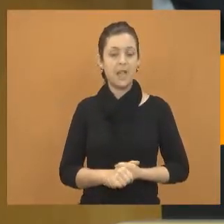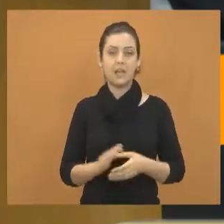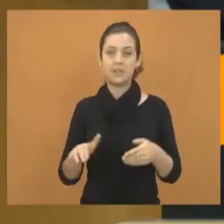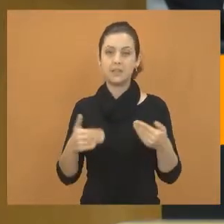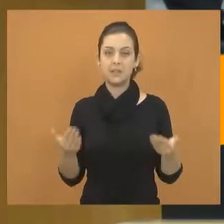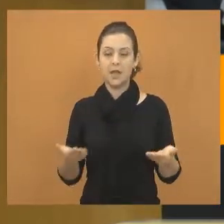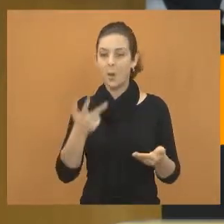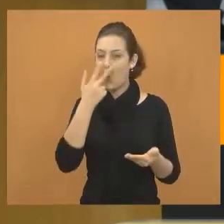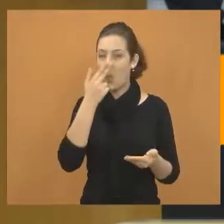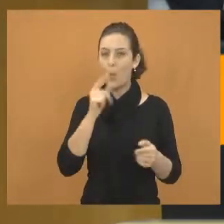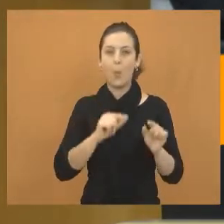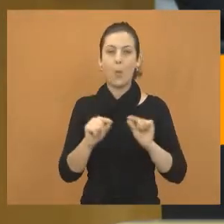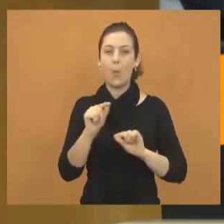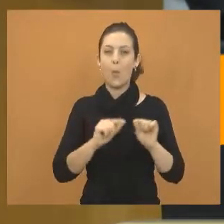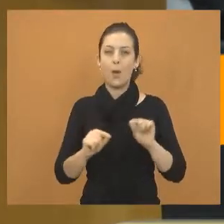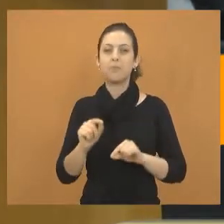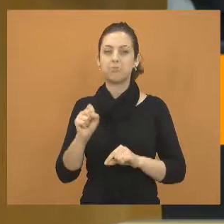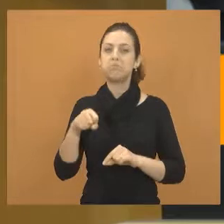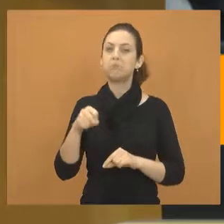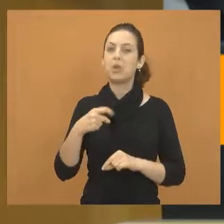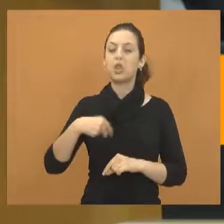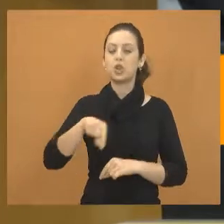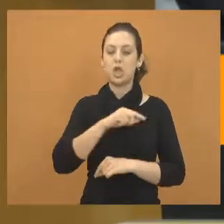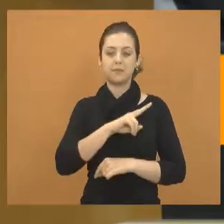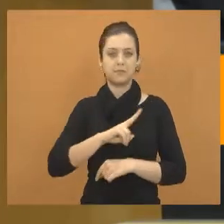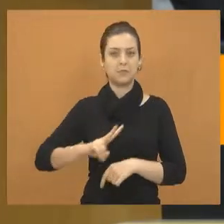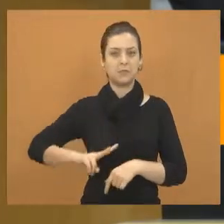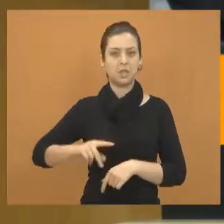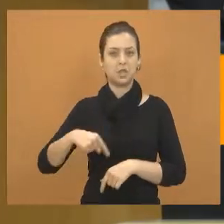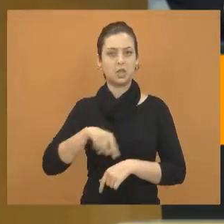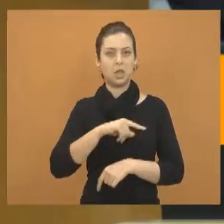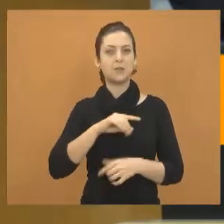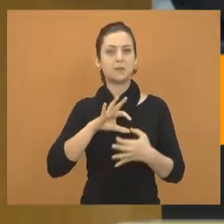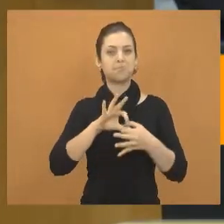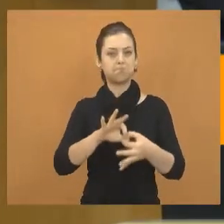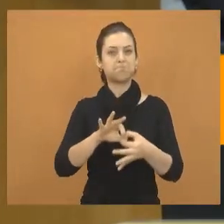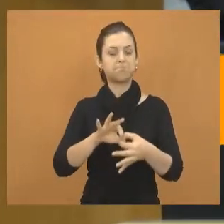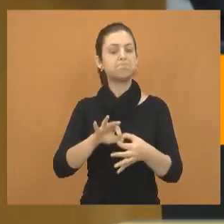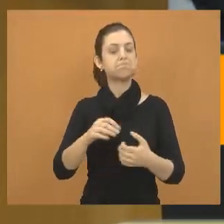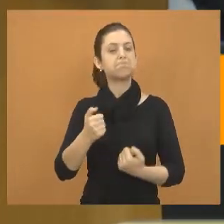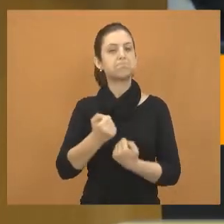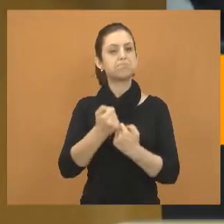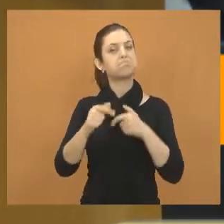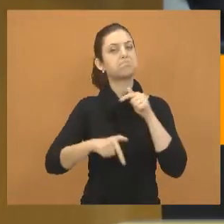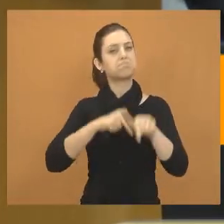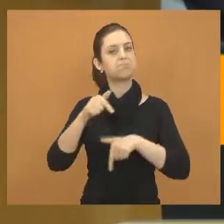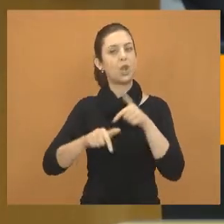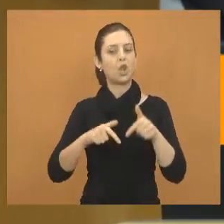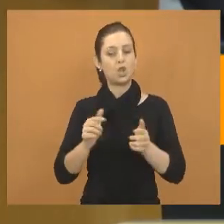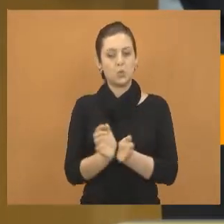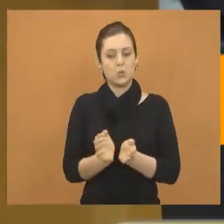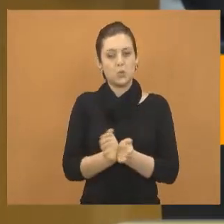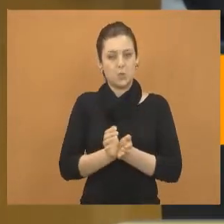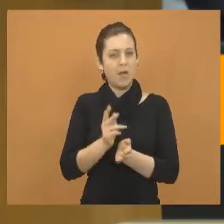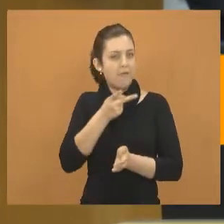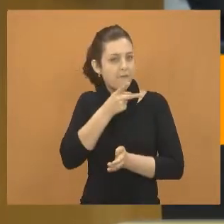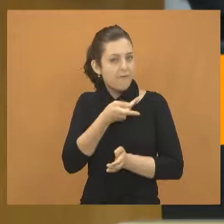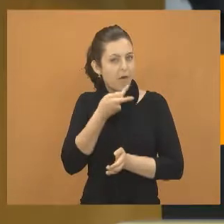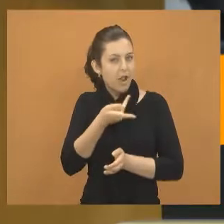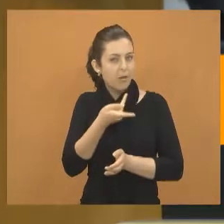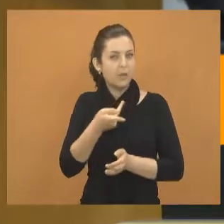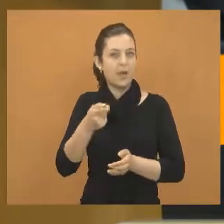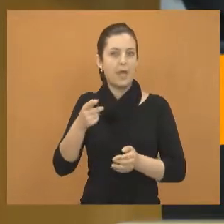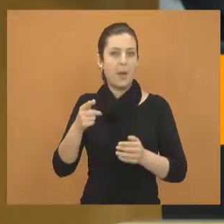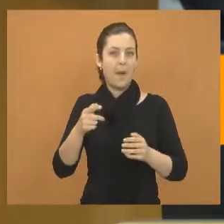Então, eu acho que sim, nós vereadores estamos fazendo a nossa parte, fizemos uma comissão, porque sempre falamos isso daqui, que acima